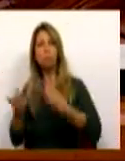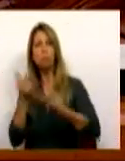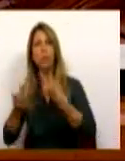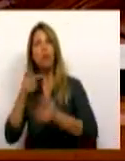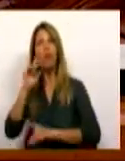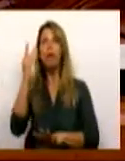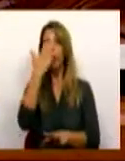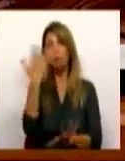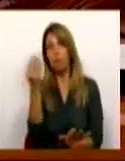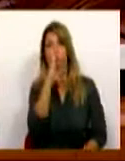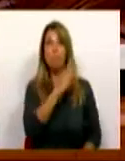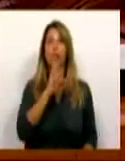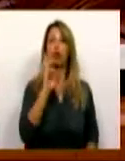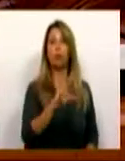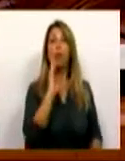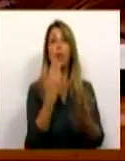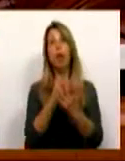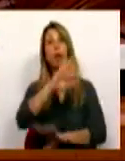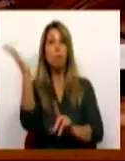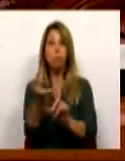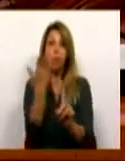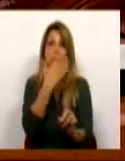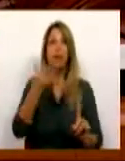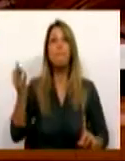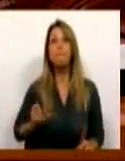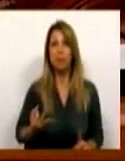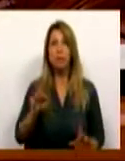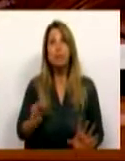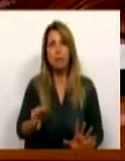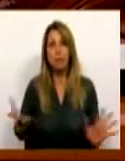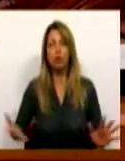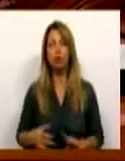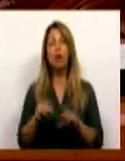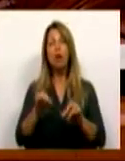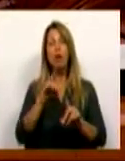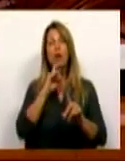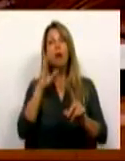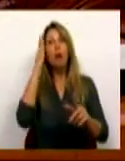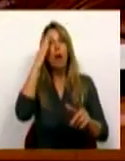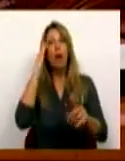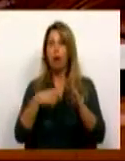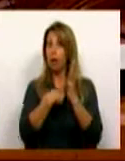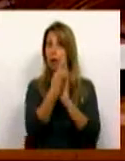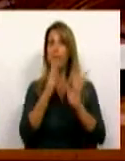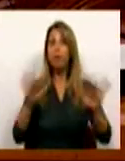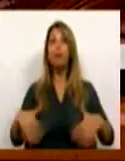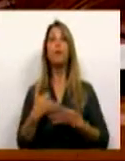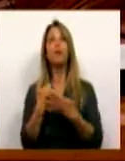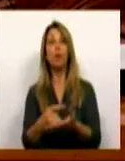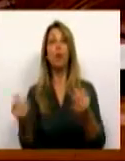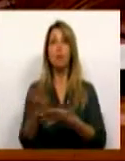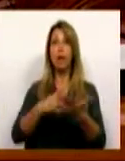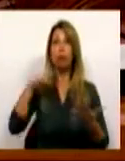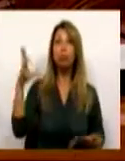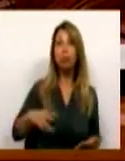necessário. Com este conjunto de propostas, acreditamos por poder contribuir para que o mercado português, que tantas vicissitudes foi sofrendo nos